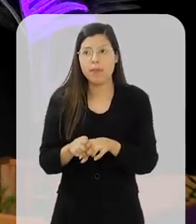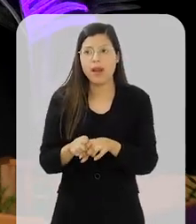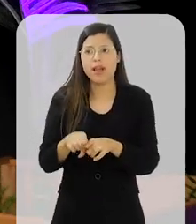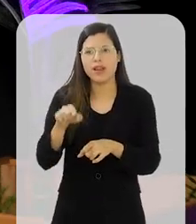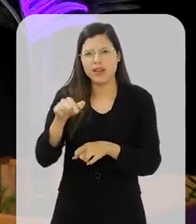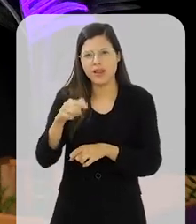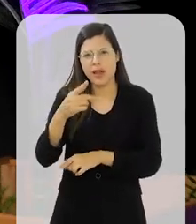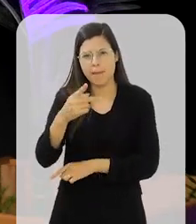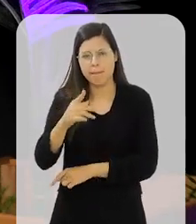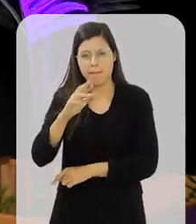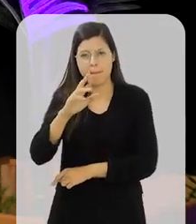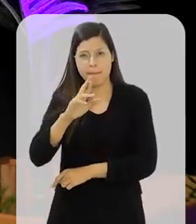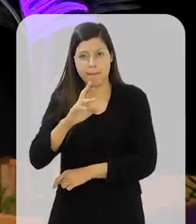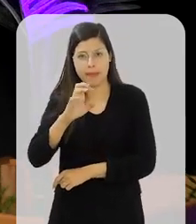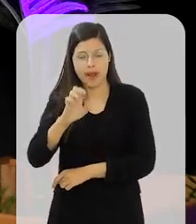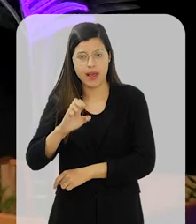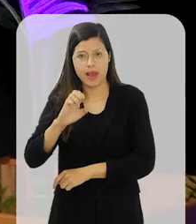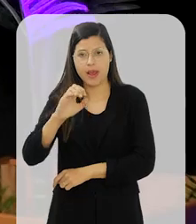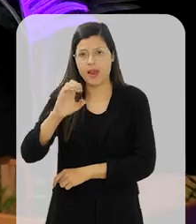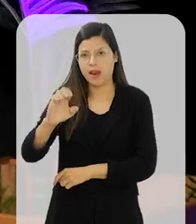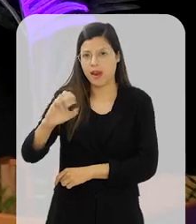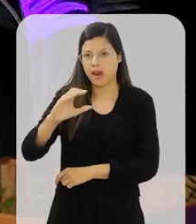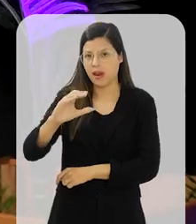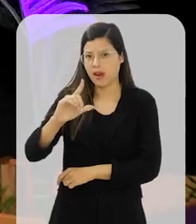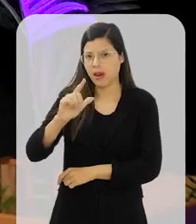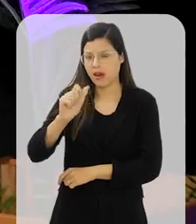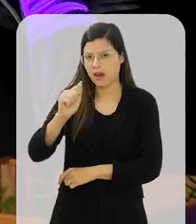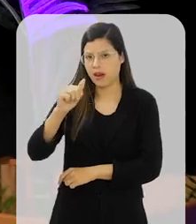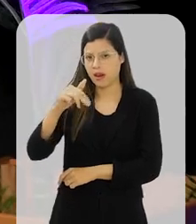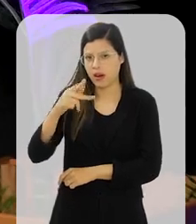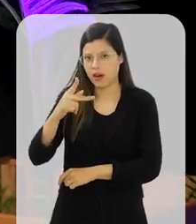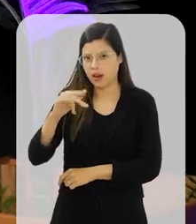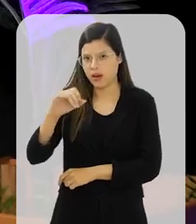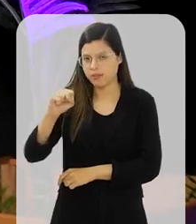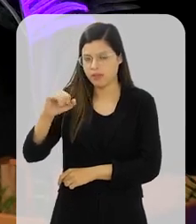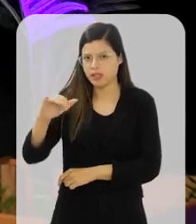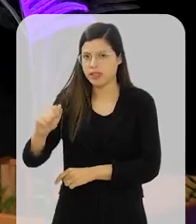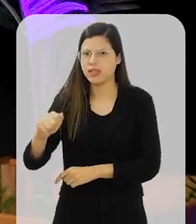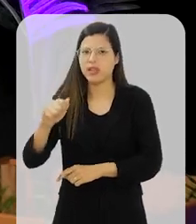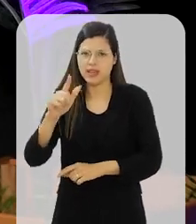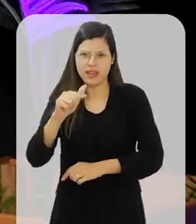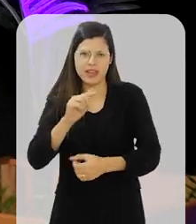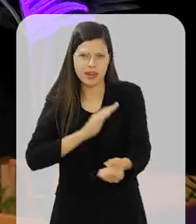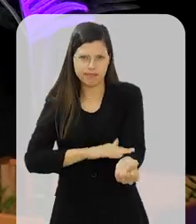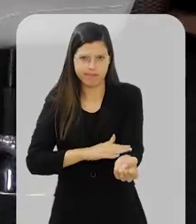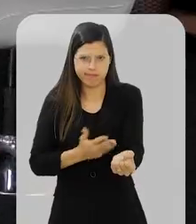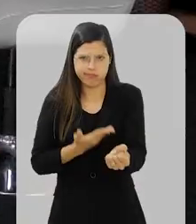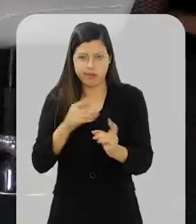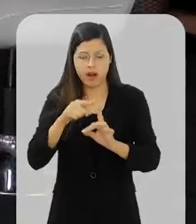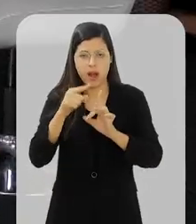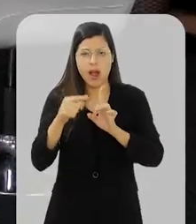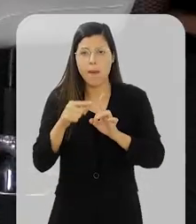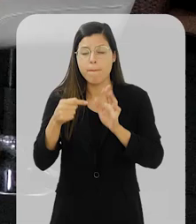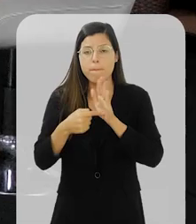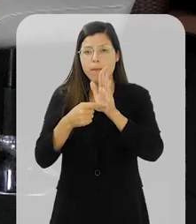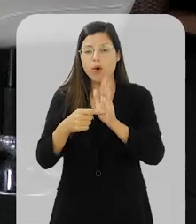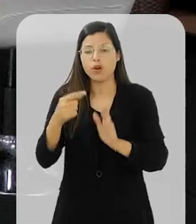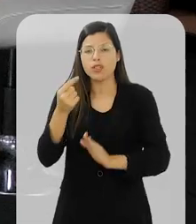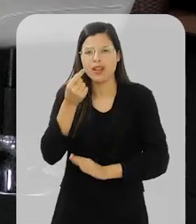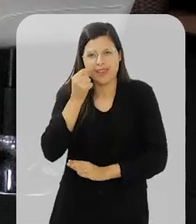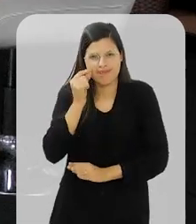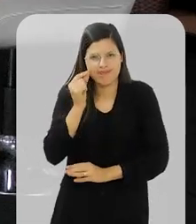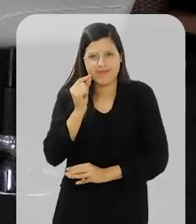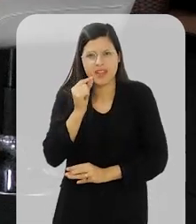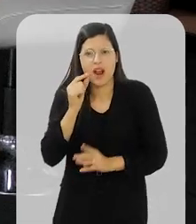é um estudo da professora Daiane, mostrando também que as ratas, né, as mães, né, as ratas que estão grávidas,